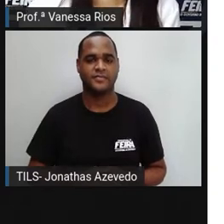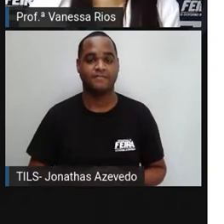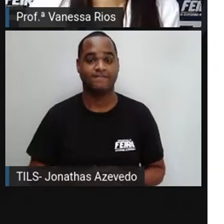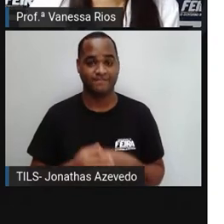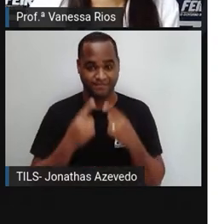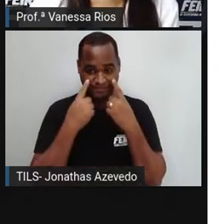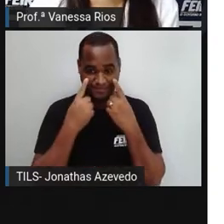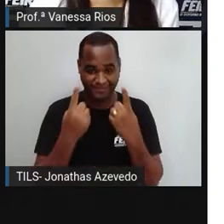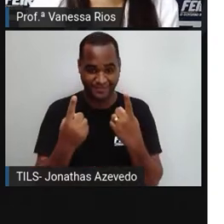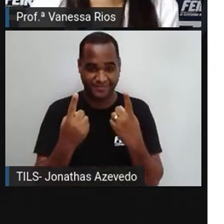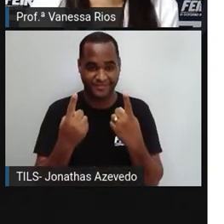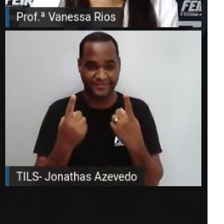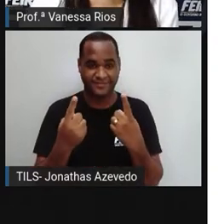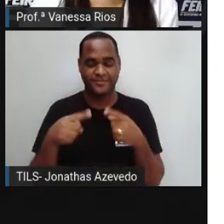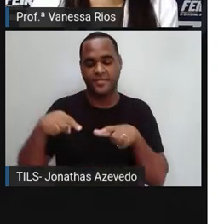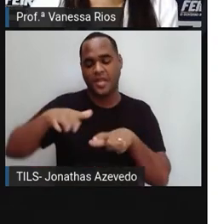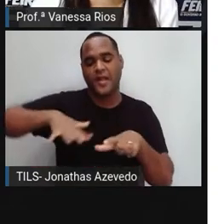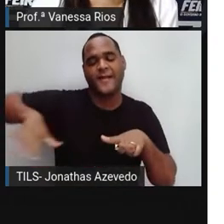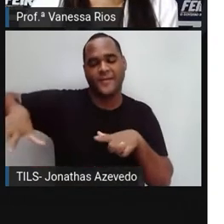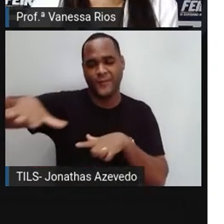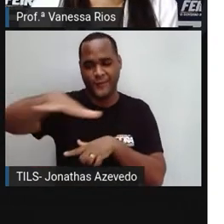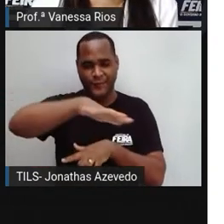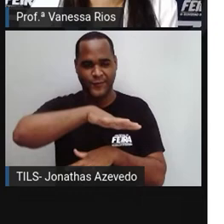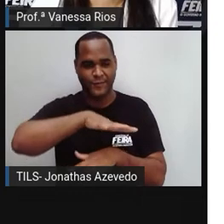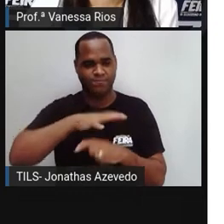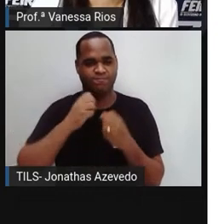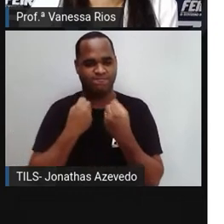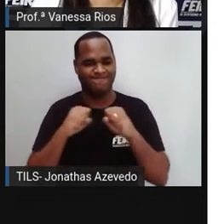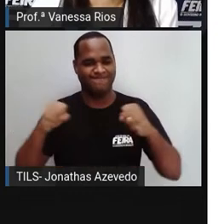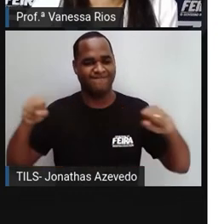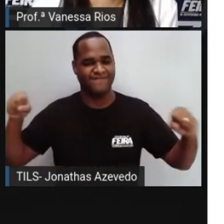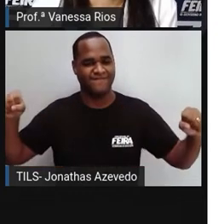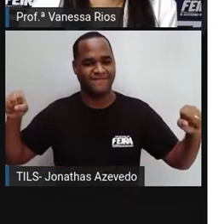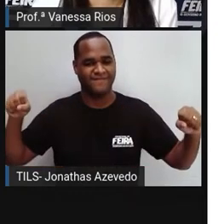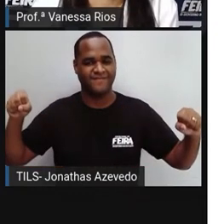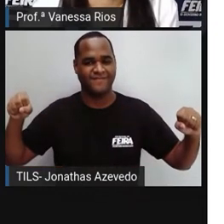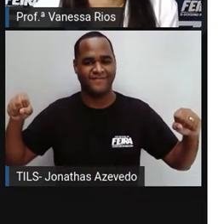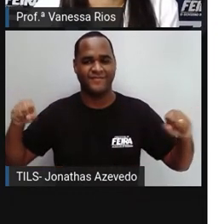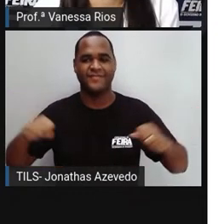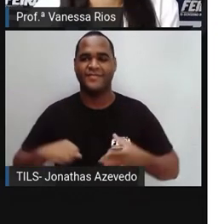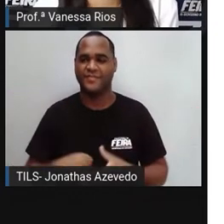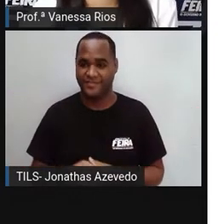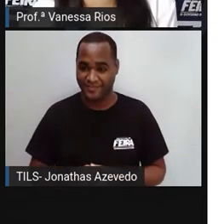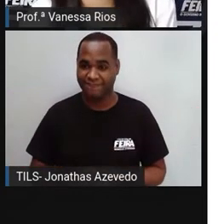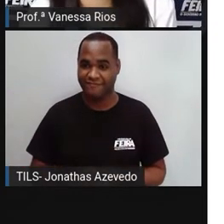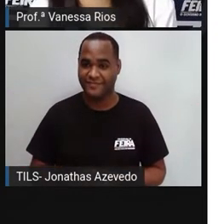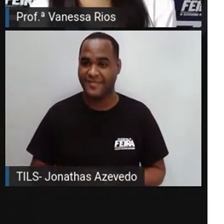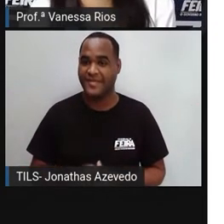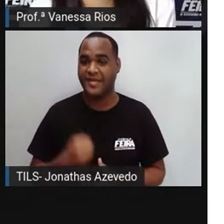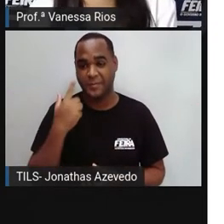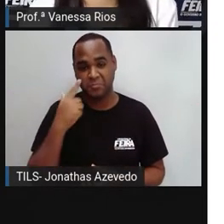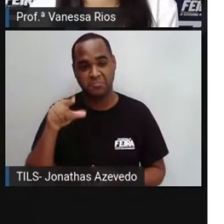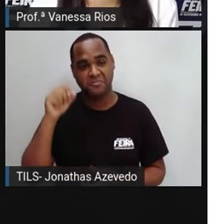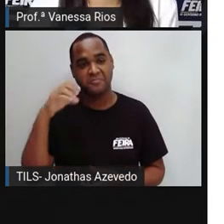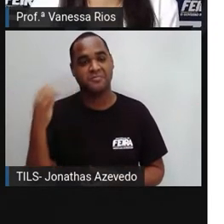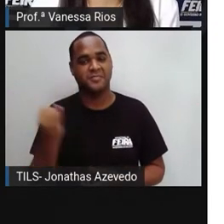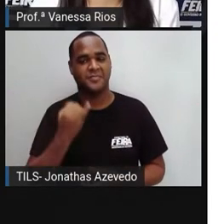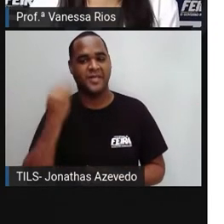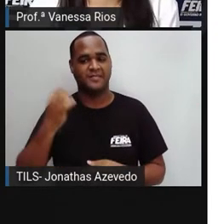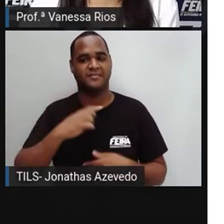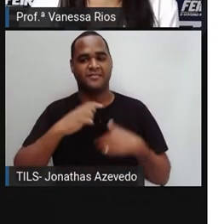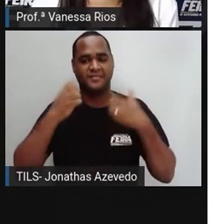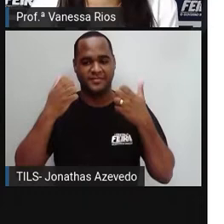Olha só, nós temos também aí a Lagoa Grande, olha só. Uma ótima opção aí para a prática